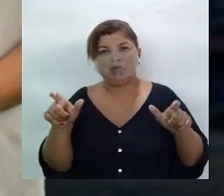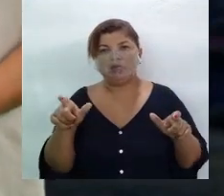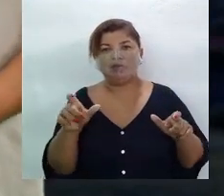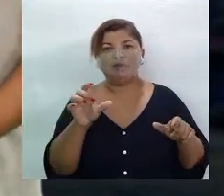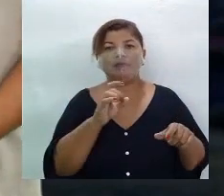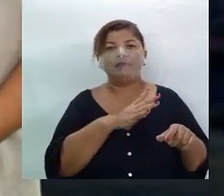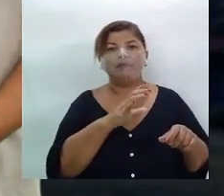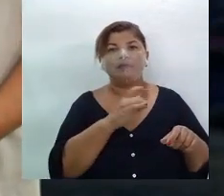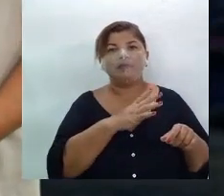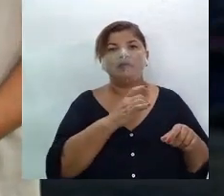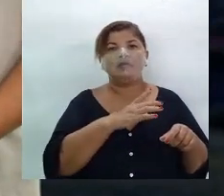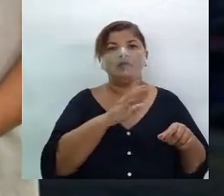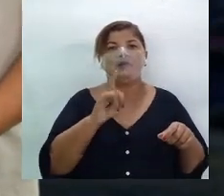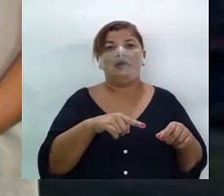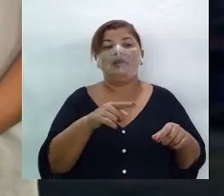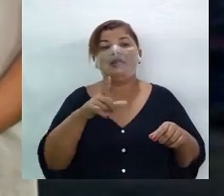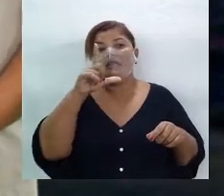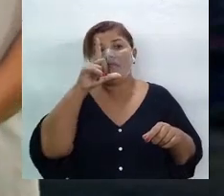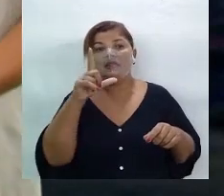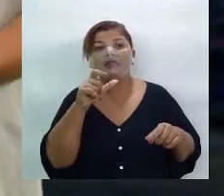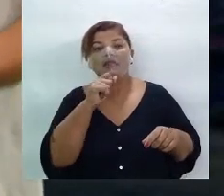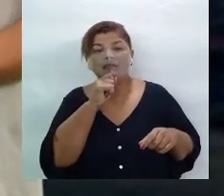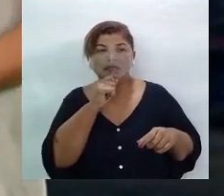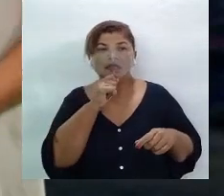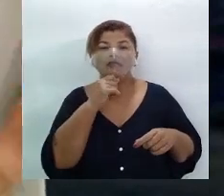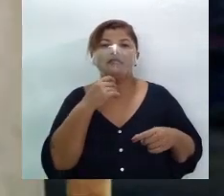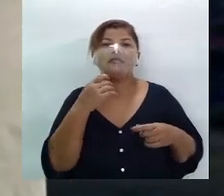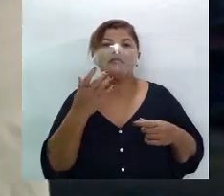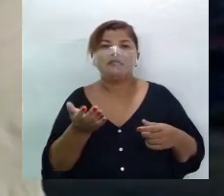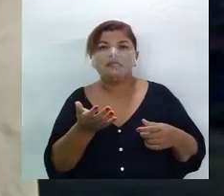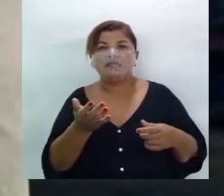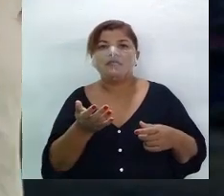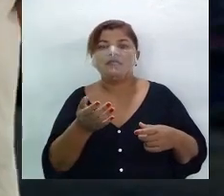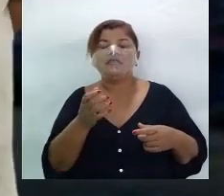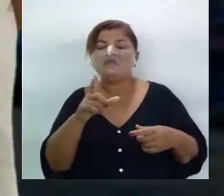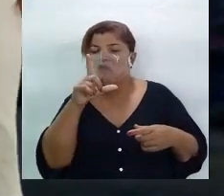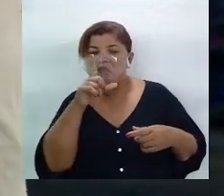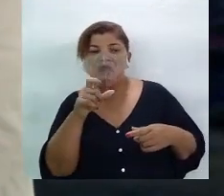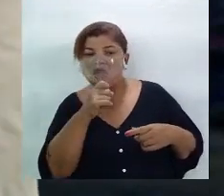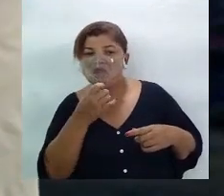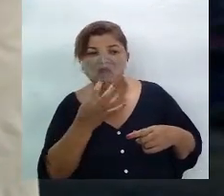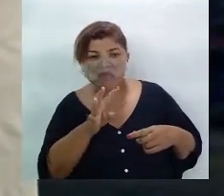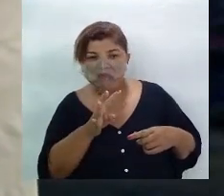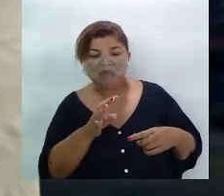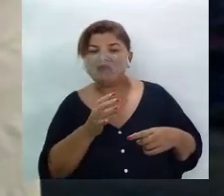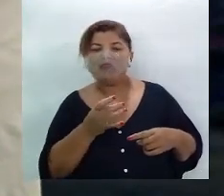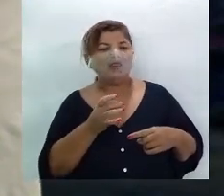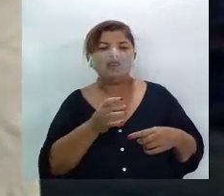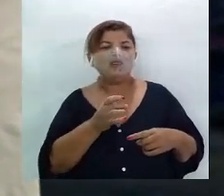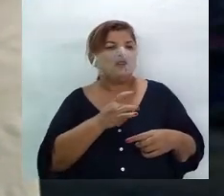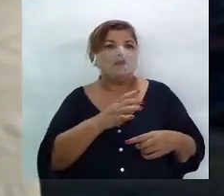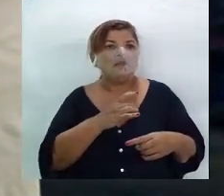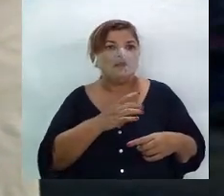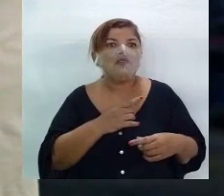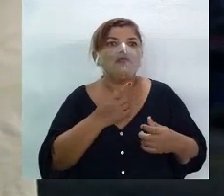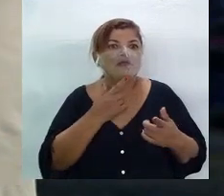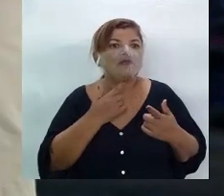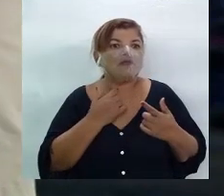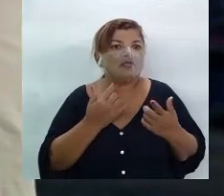medo é o medo do desconhecido. Então, esse medo do desconhecido é o que praticamente